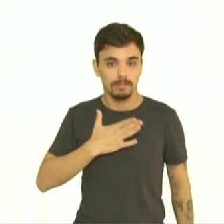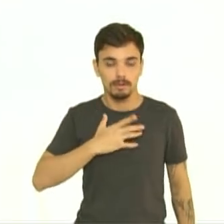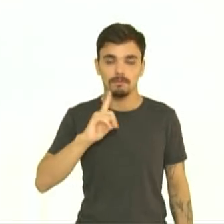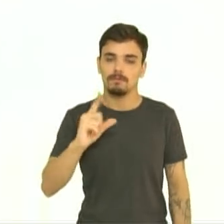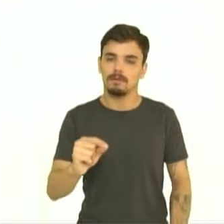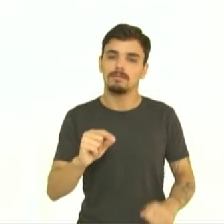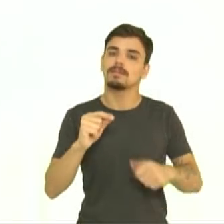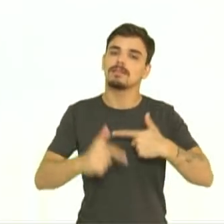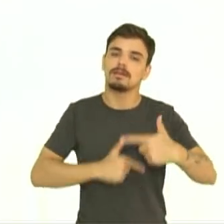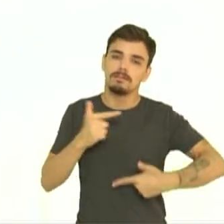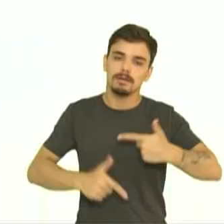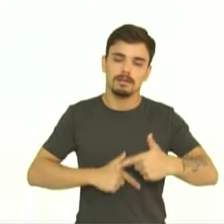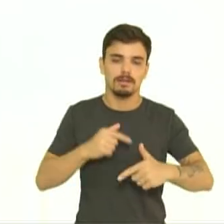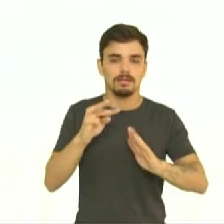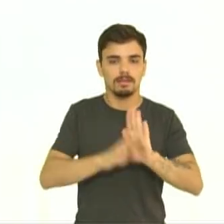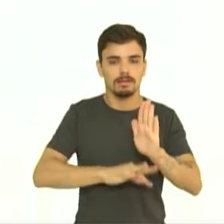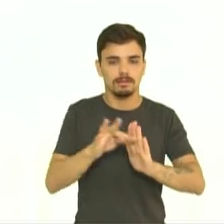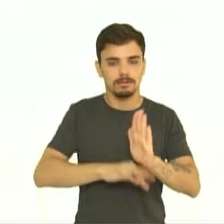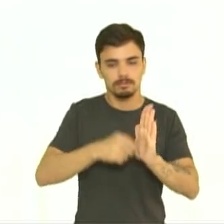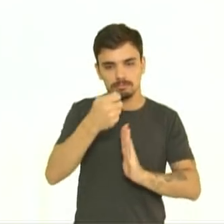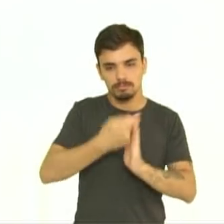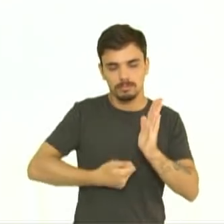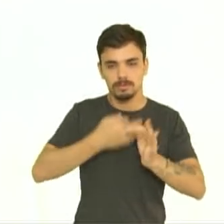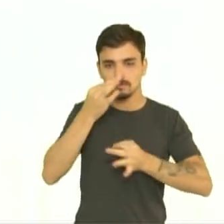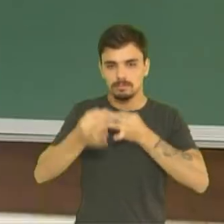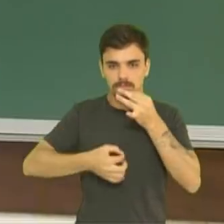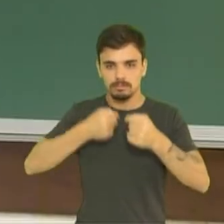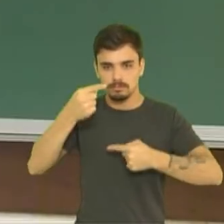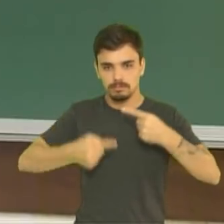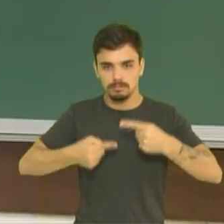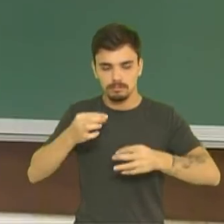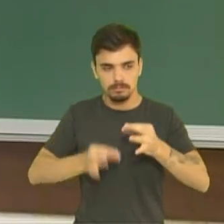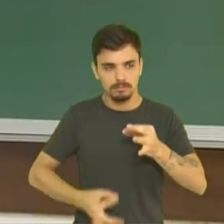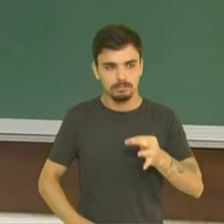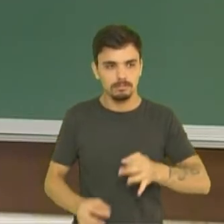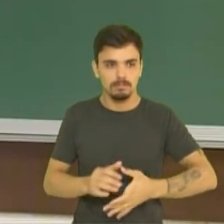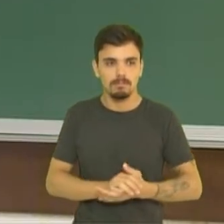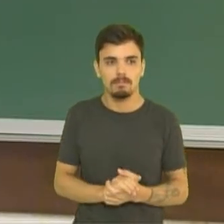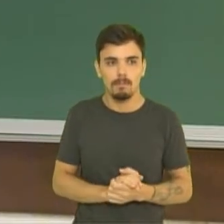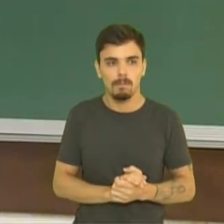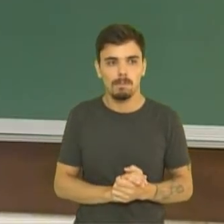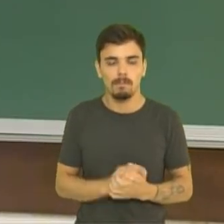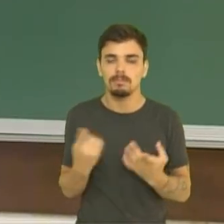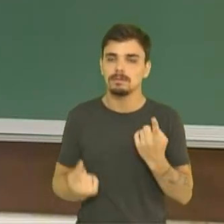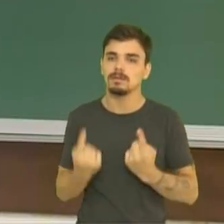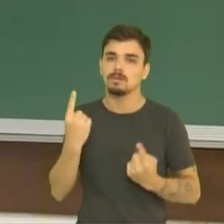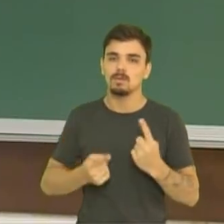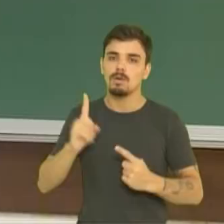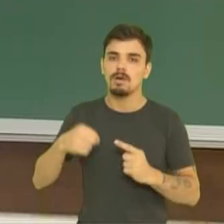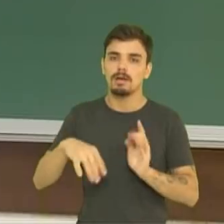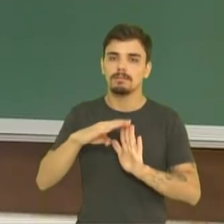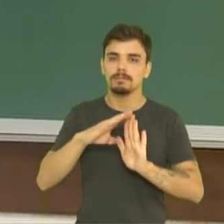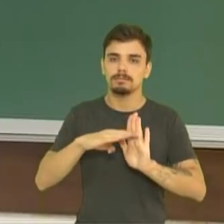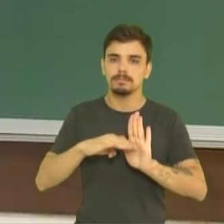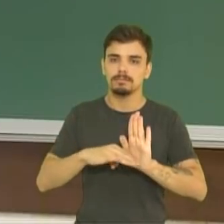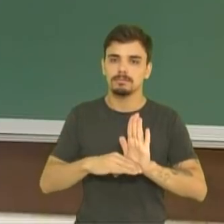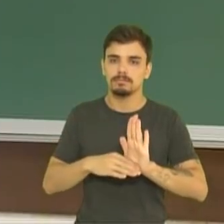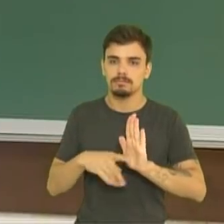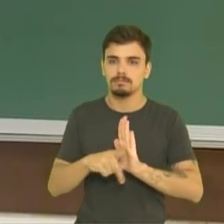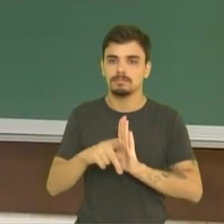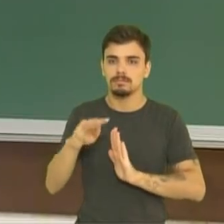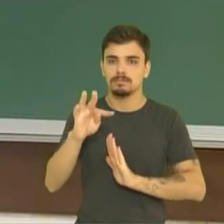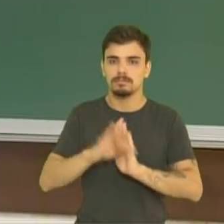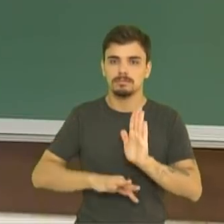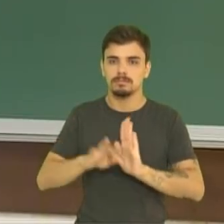esse texto, com o texto dissertativo argumentativo. Vamos lá. Então, quais são as partes desse texto,